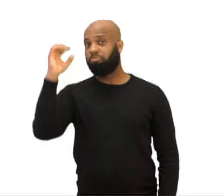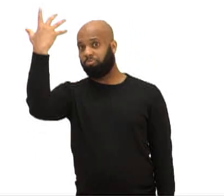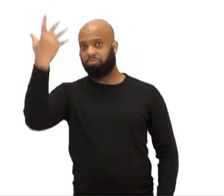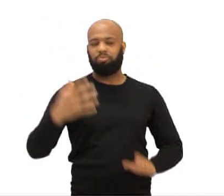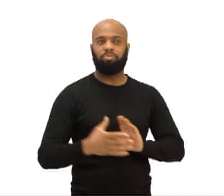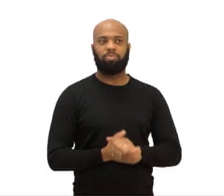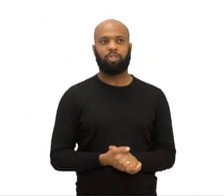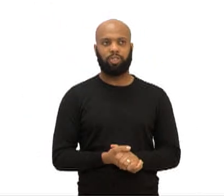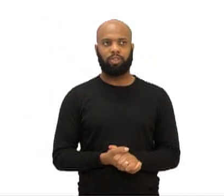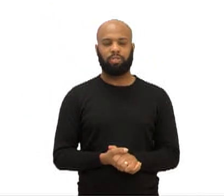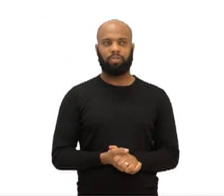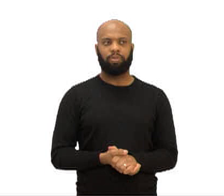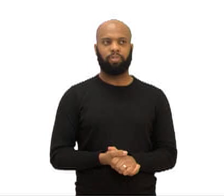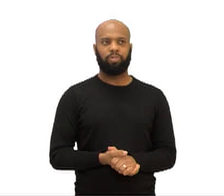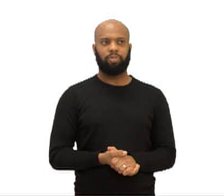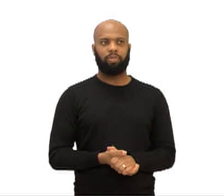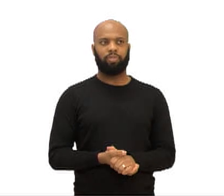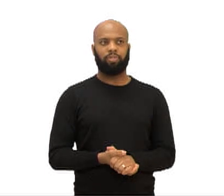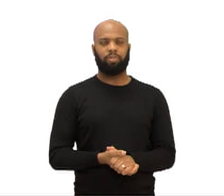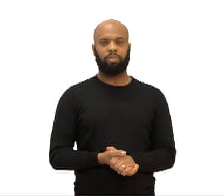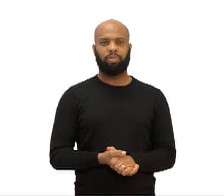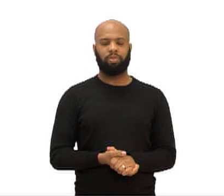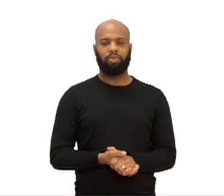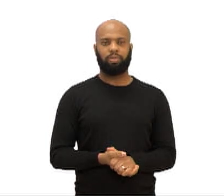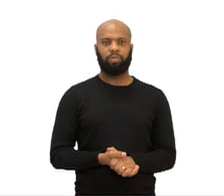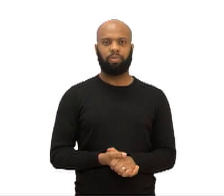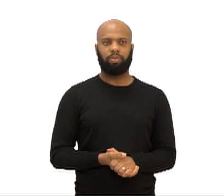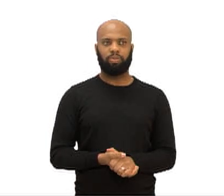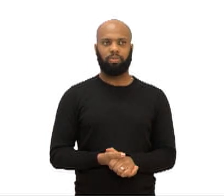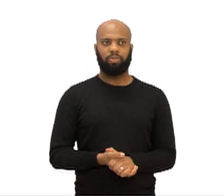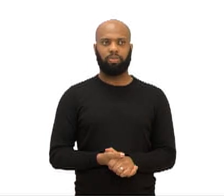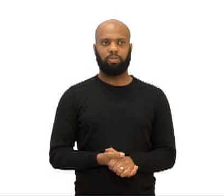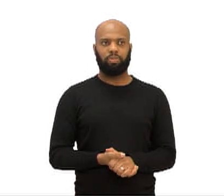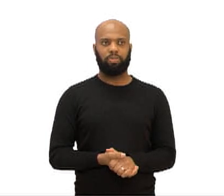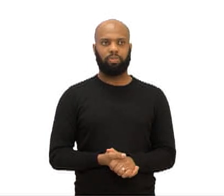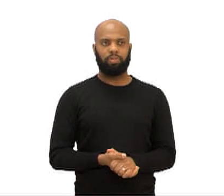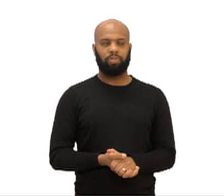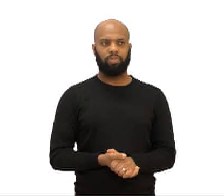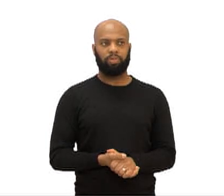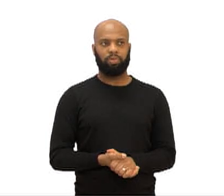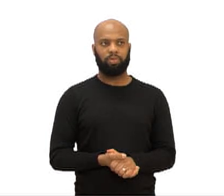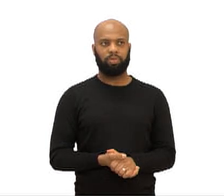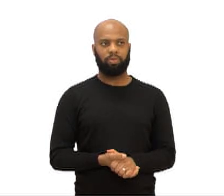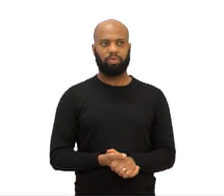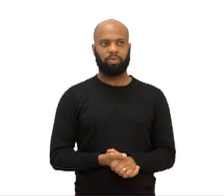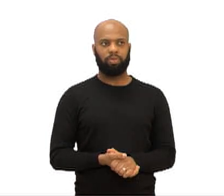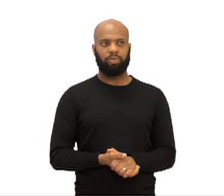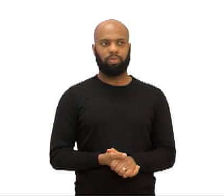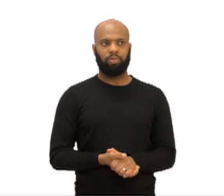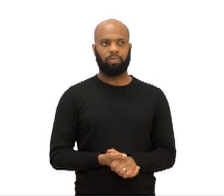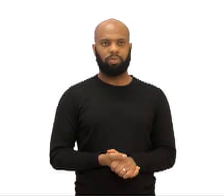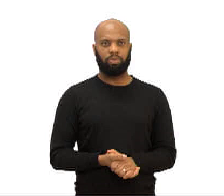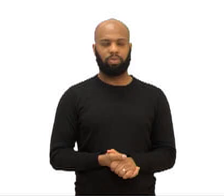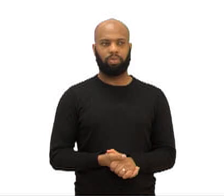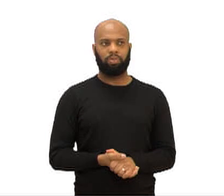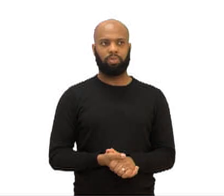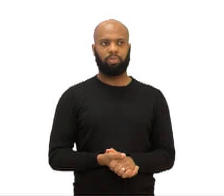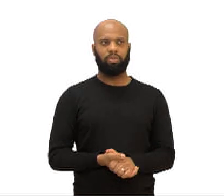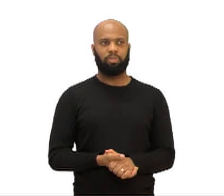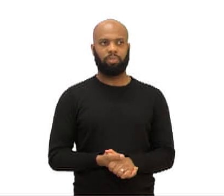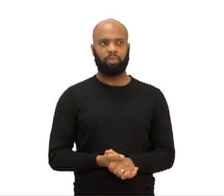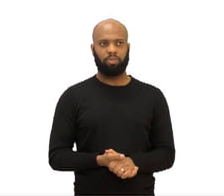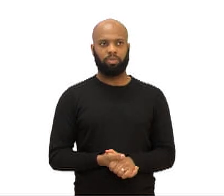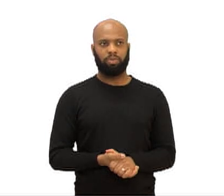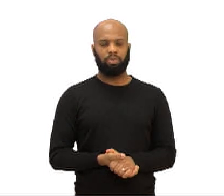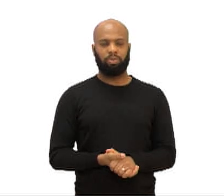en 1929. Su relación se basaba en aventuras de Rivera con otras personas, también